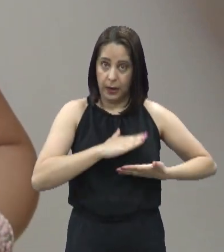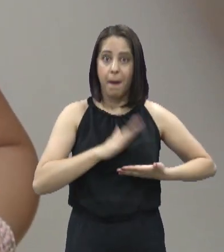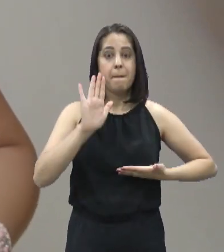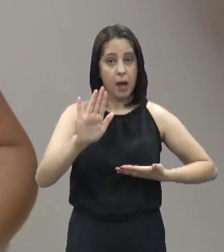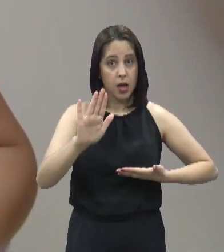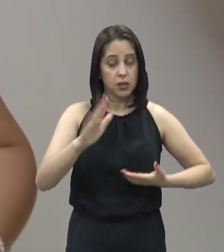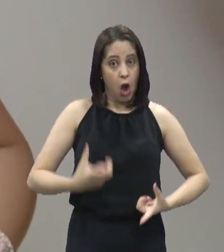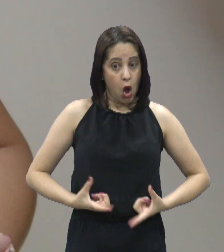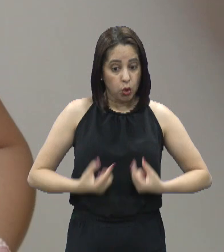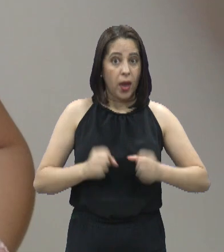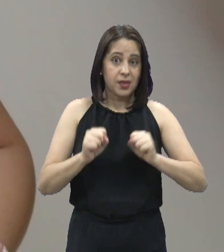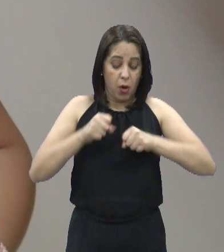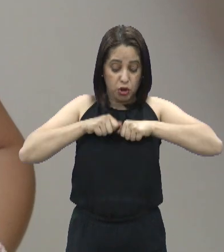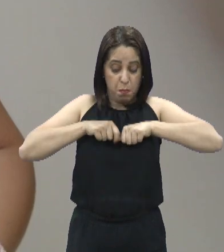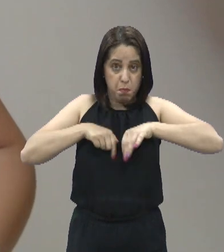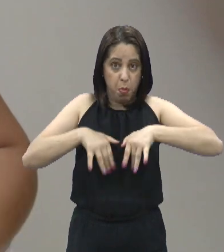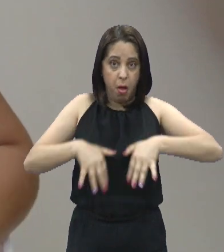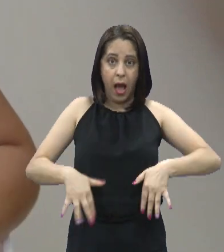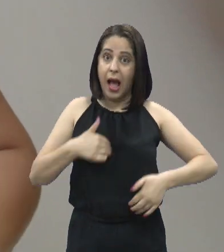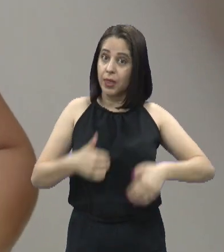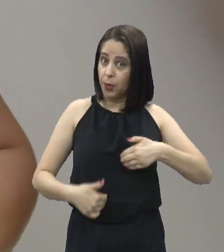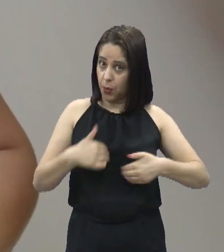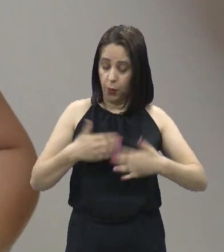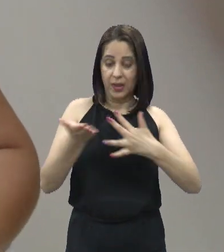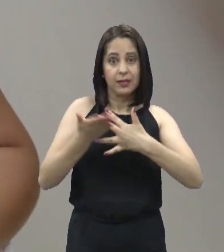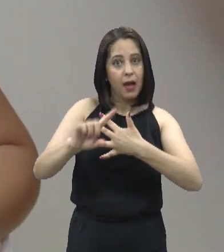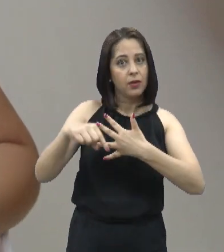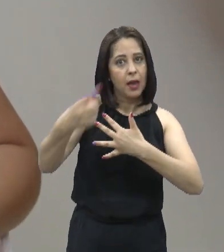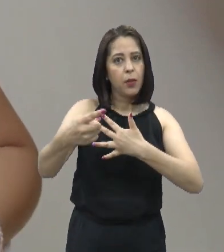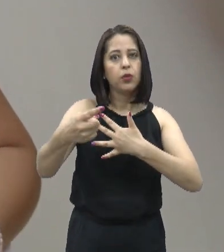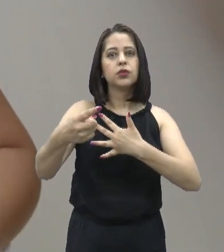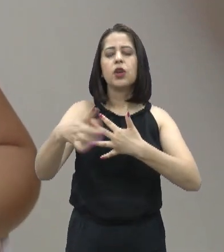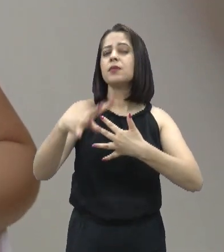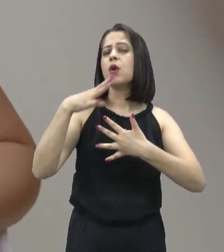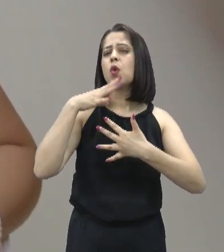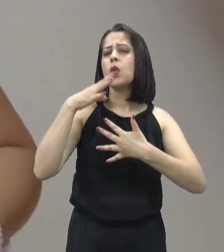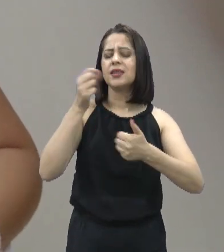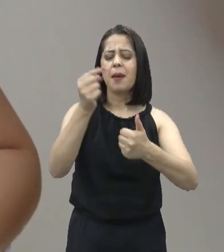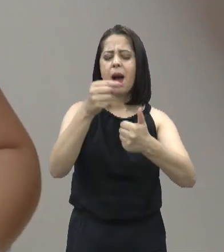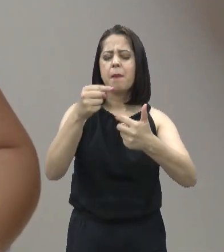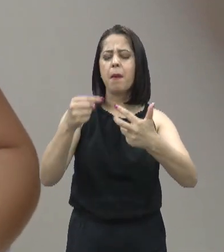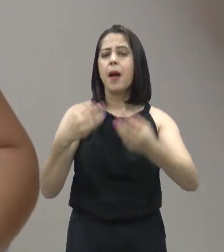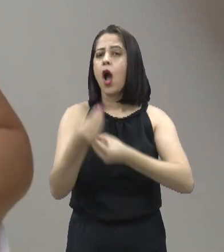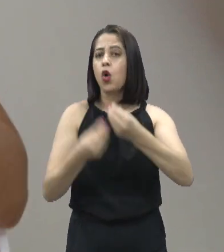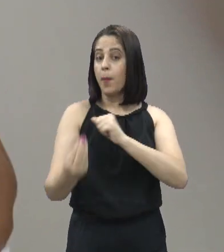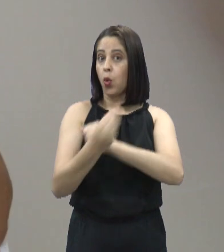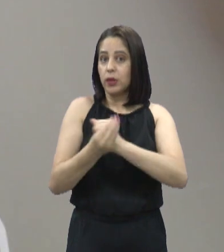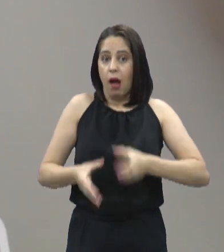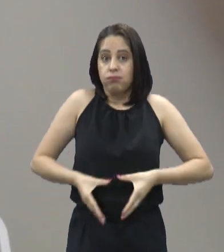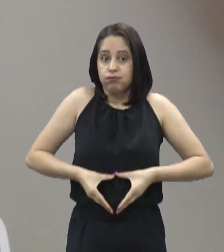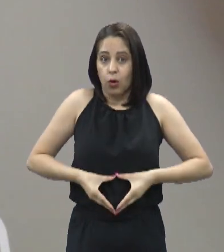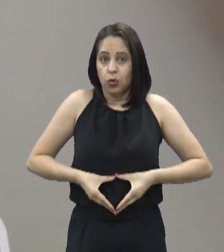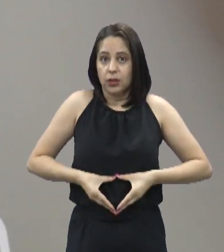pode surgir em outras partes do corpo da mulher. Depois do intervalo, vamos falar um pouquinho sobre os cuidados com o útero. Então